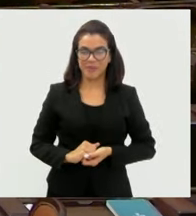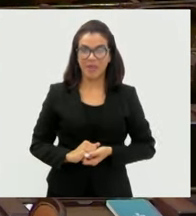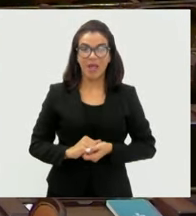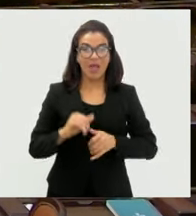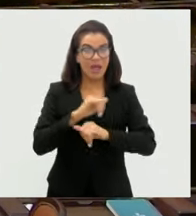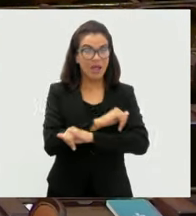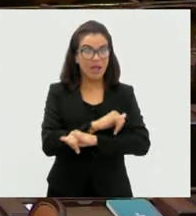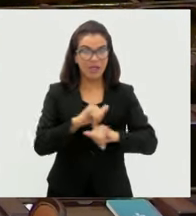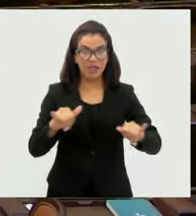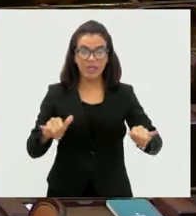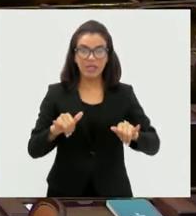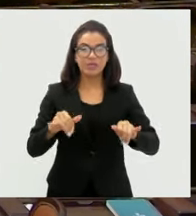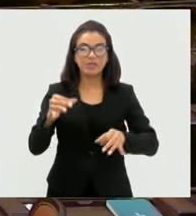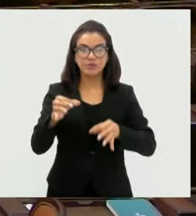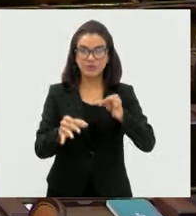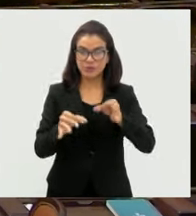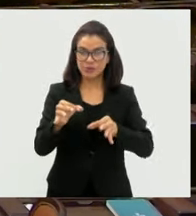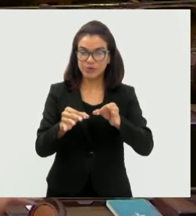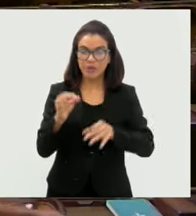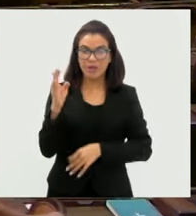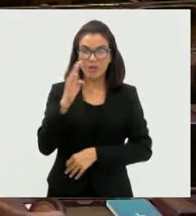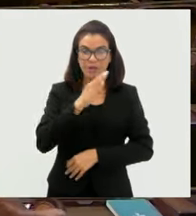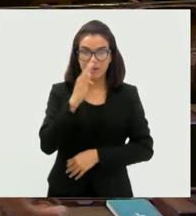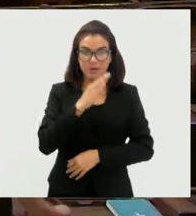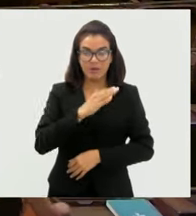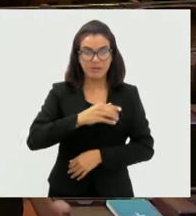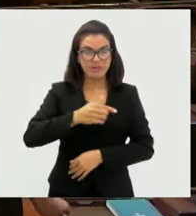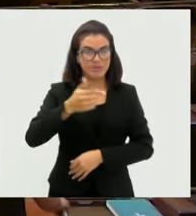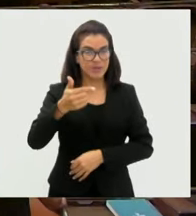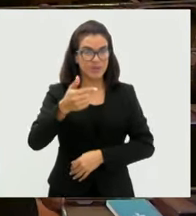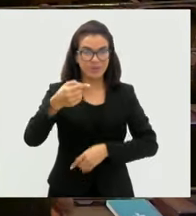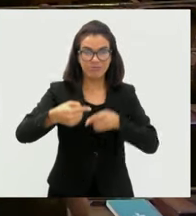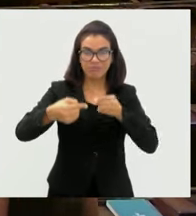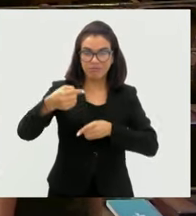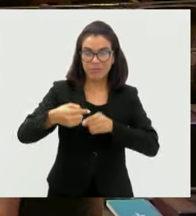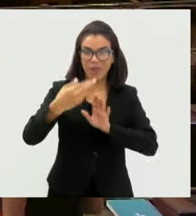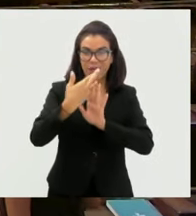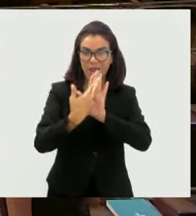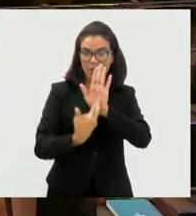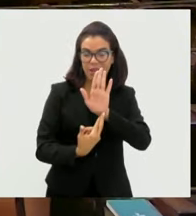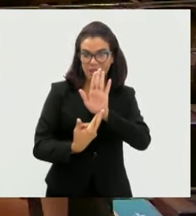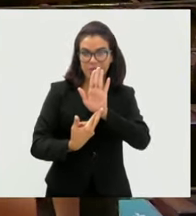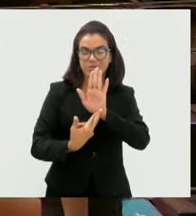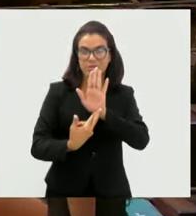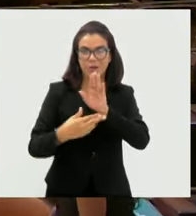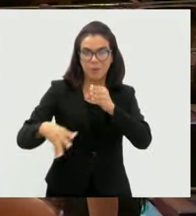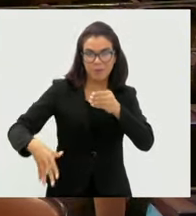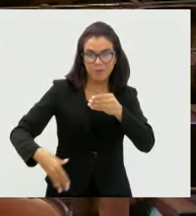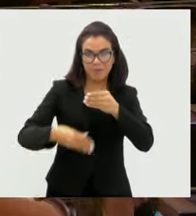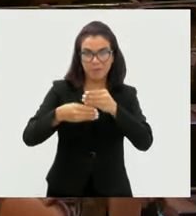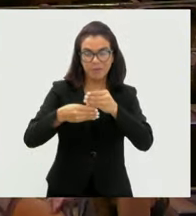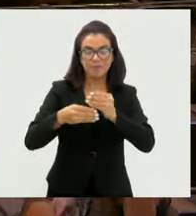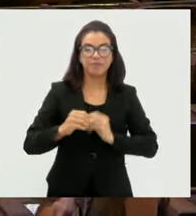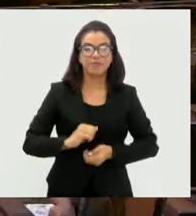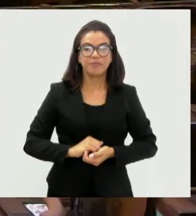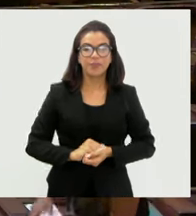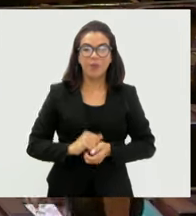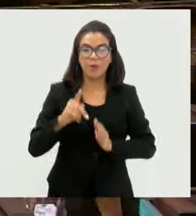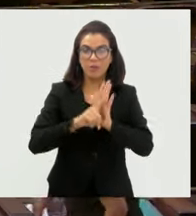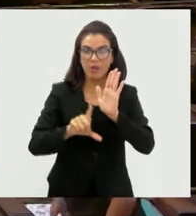Anuncio, em tramitação ordinária, em segunda discussão, redação do vencido, assim emendada. Projeto de lei